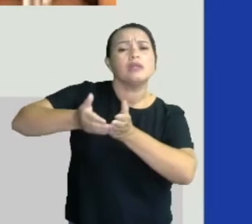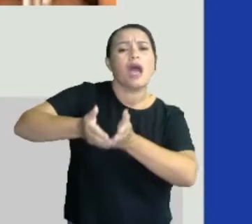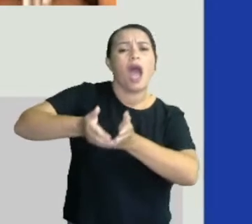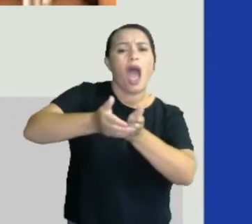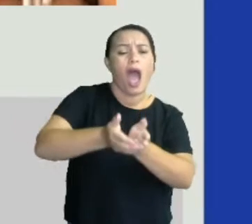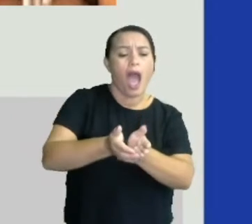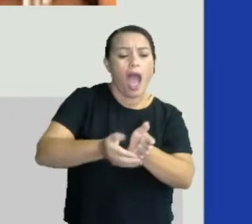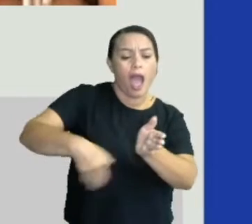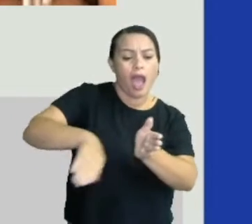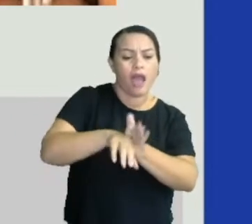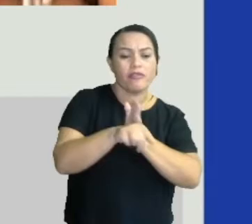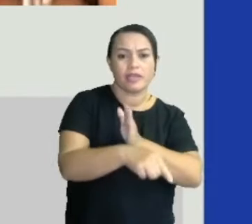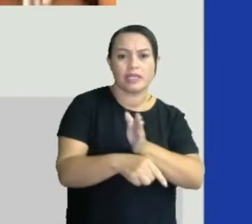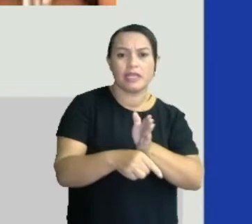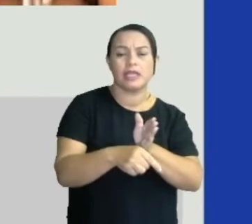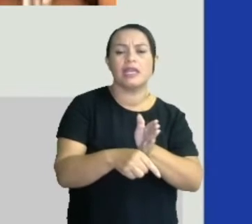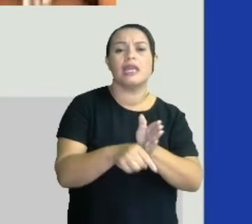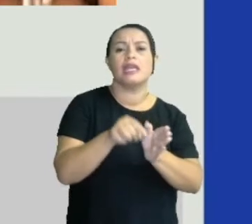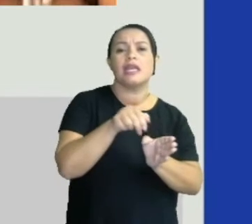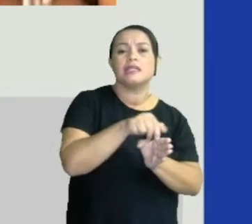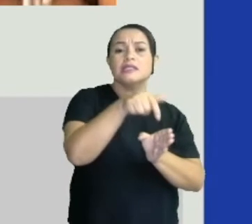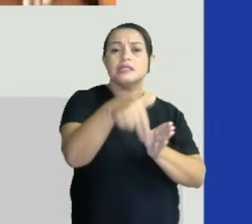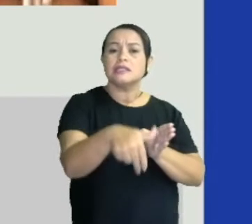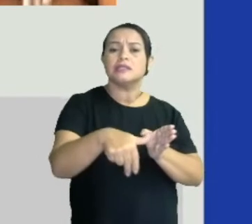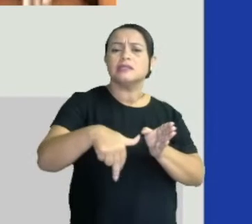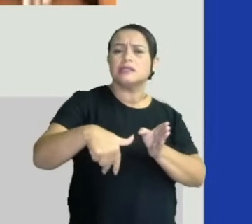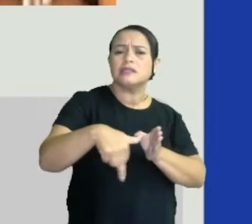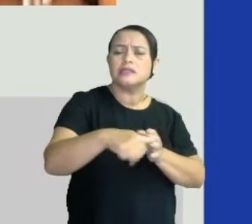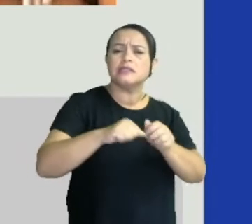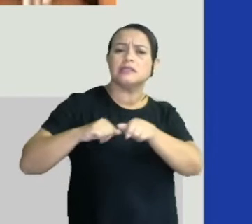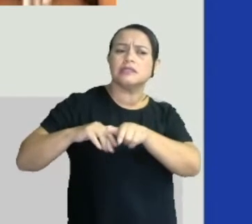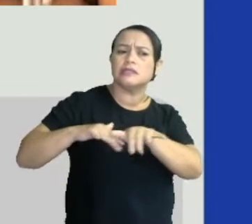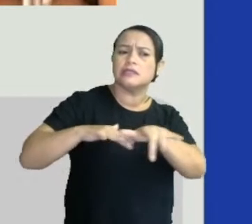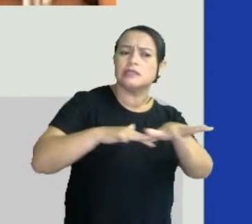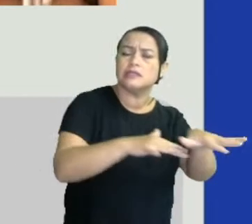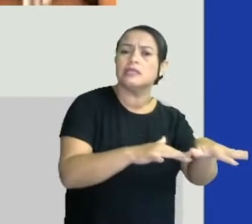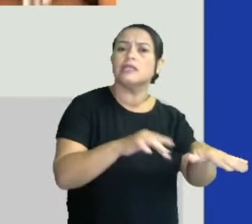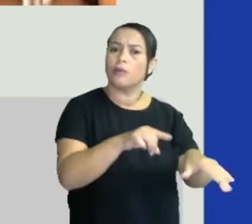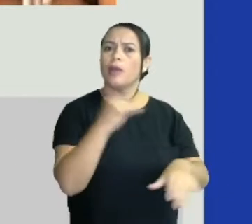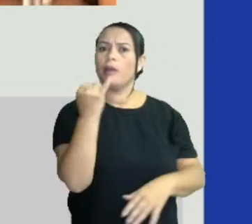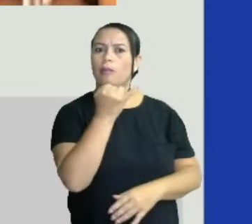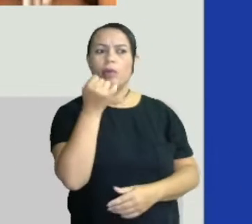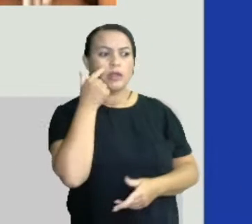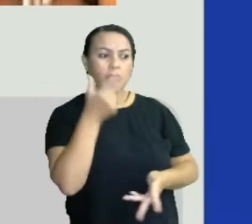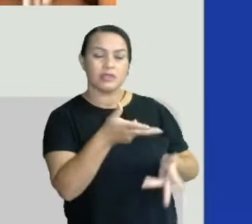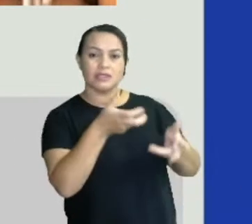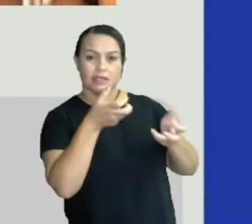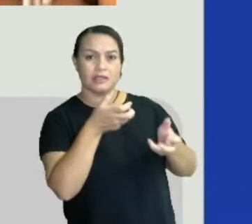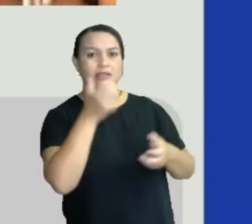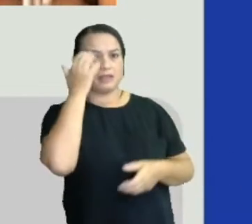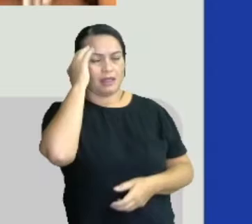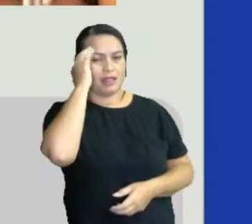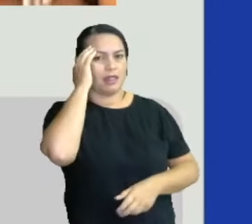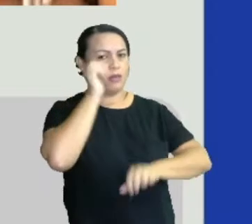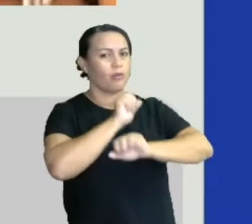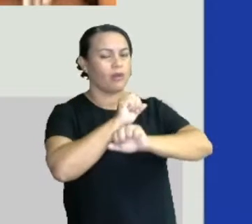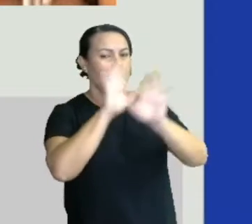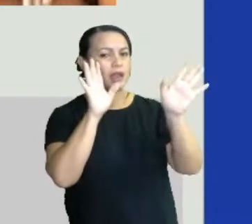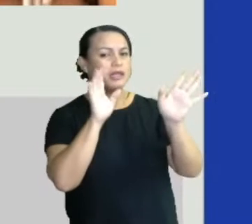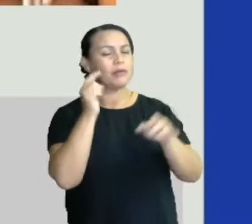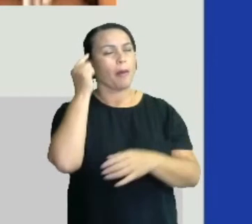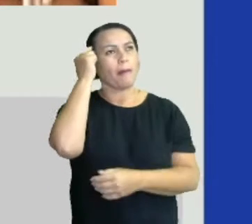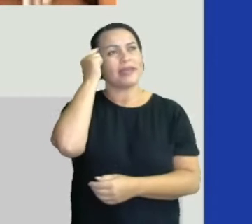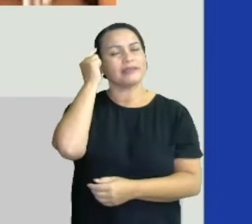era onde eles primeiro desembarcavam. Então é importante a gente frisar isso, para não ficar na